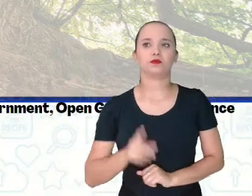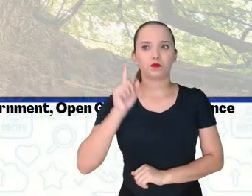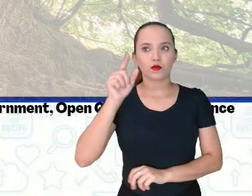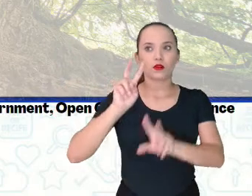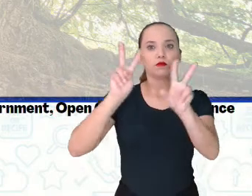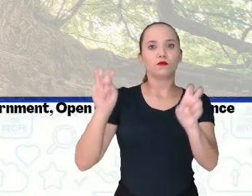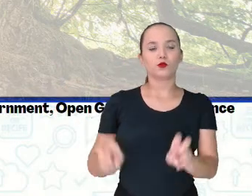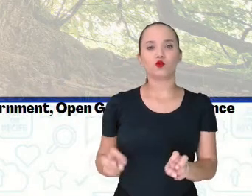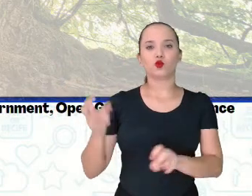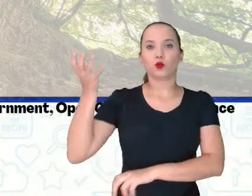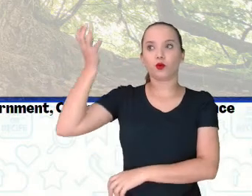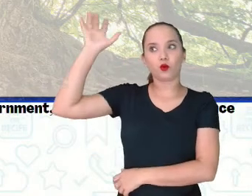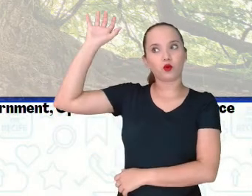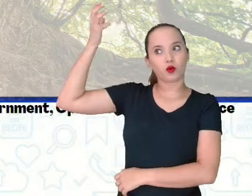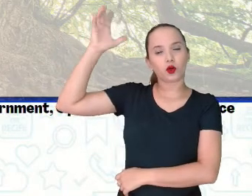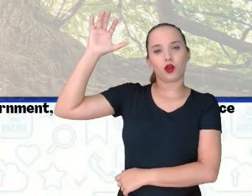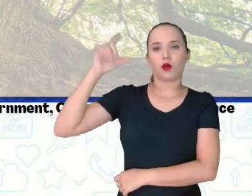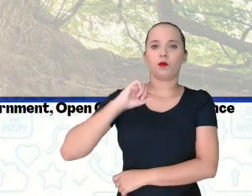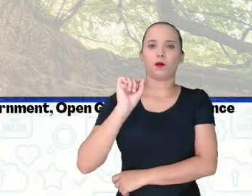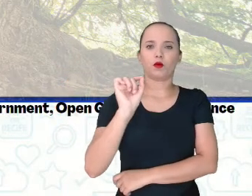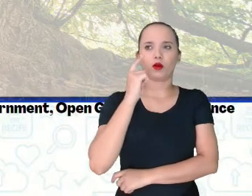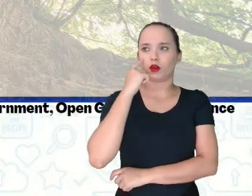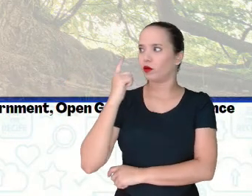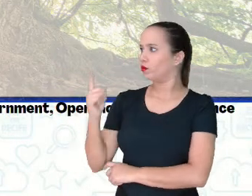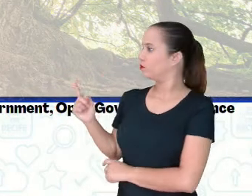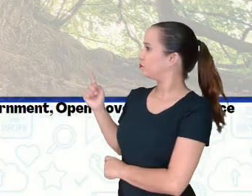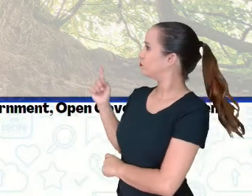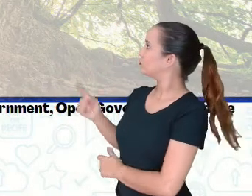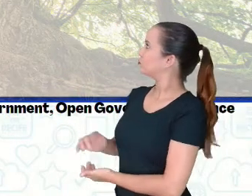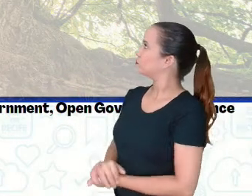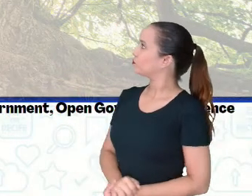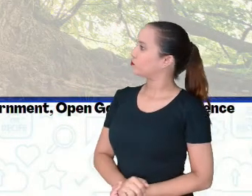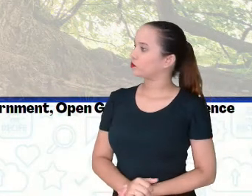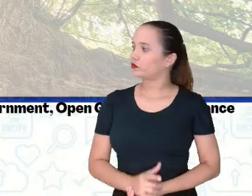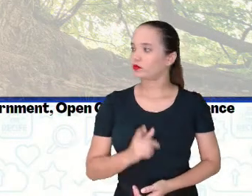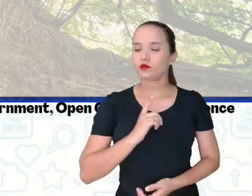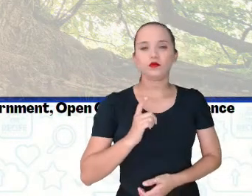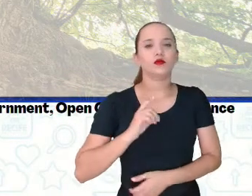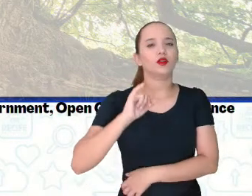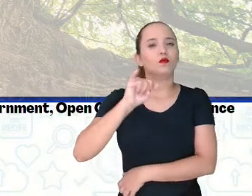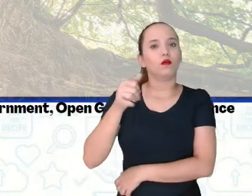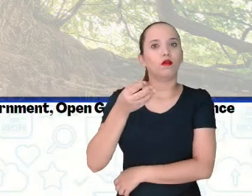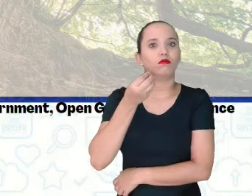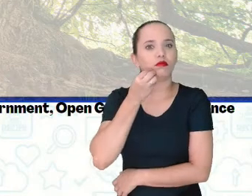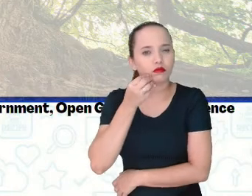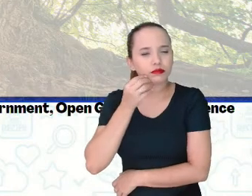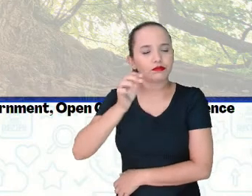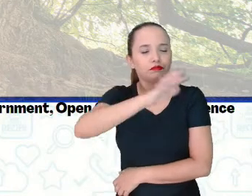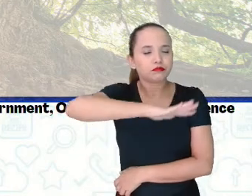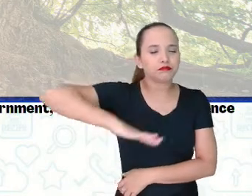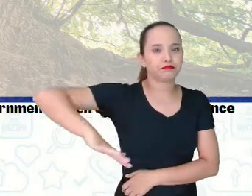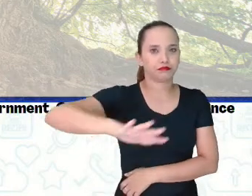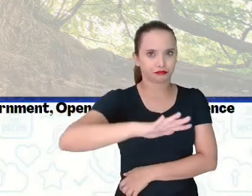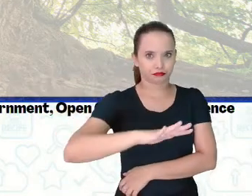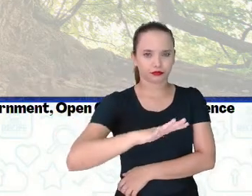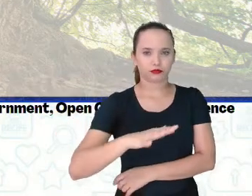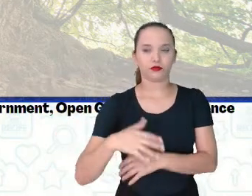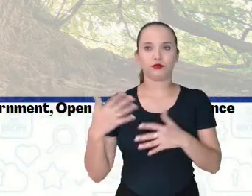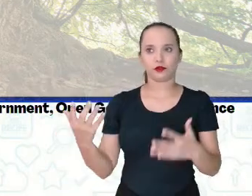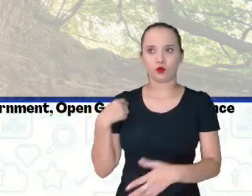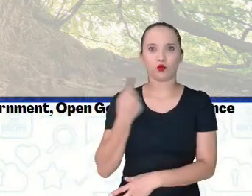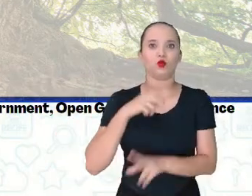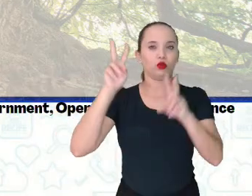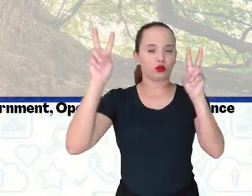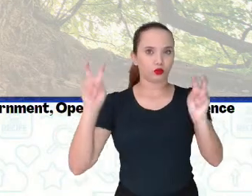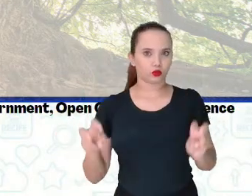para dar o quê? Uma chance, meu povo, ao meio ambiente. Então, como o nosso tema da aula está associado